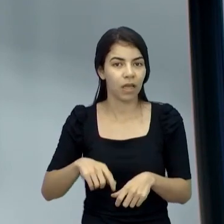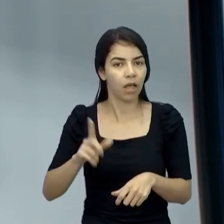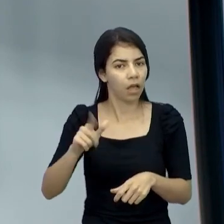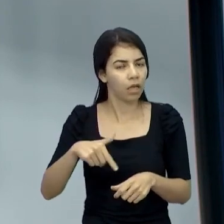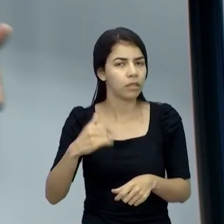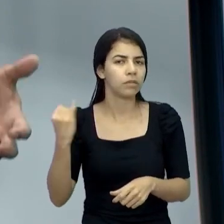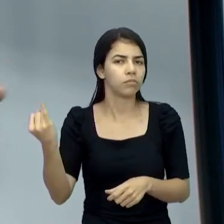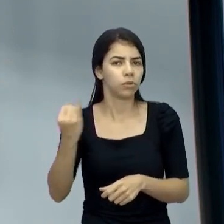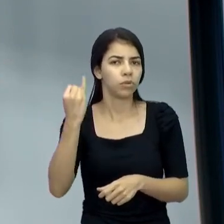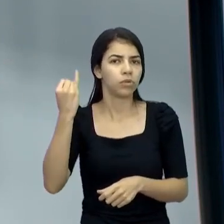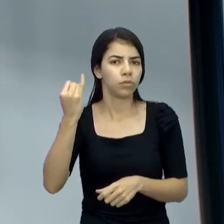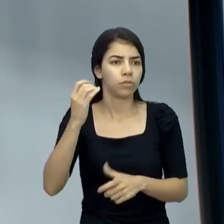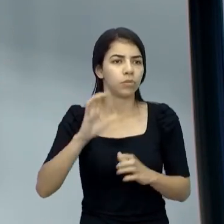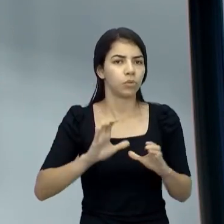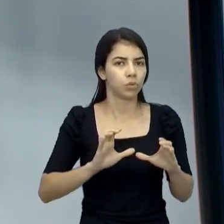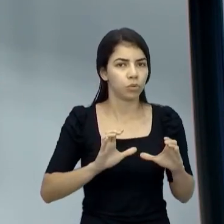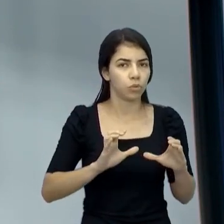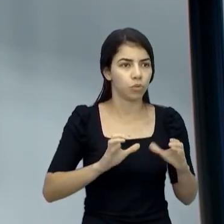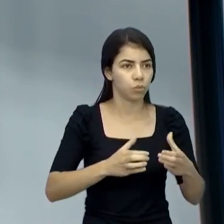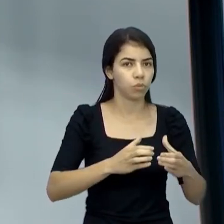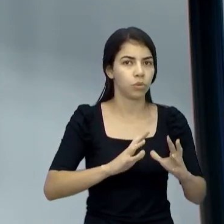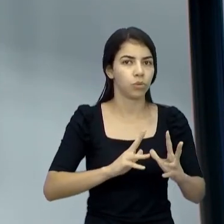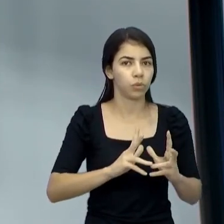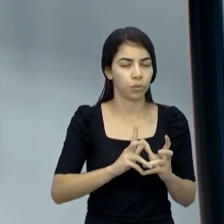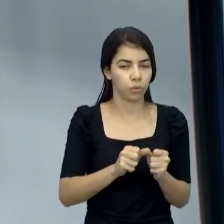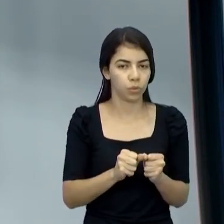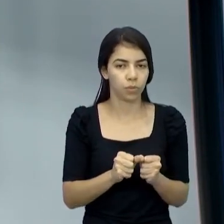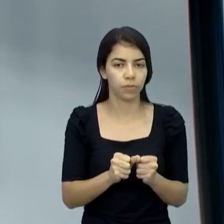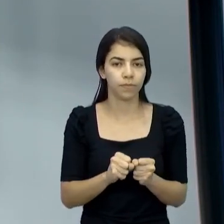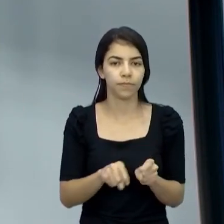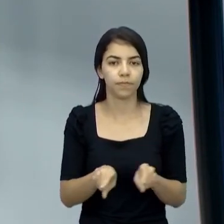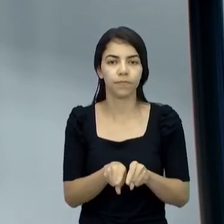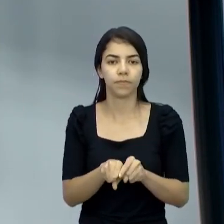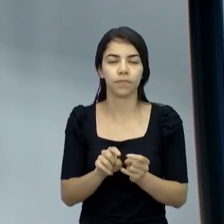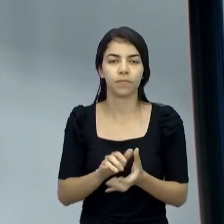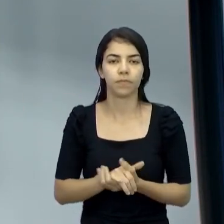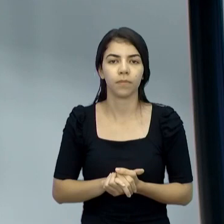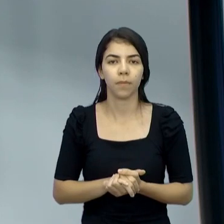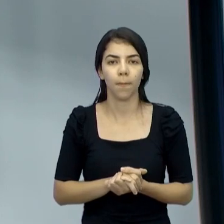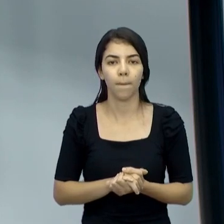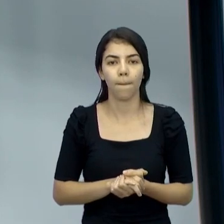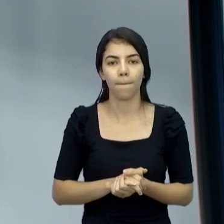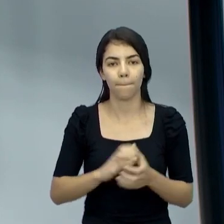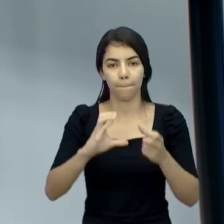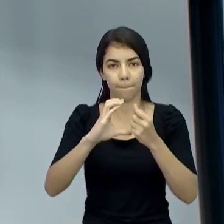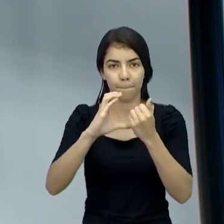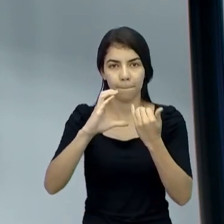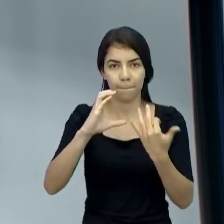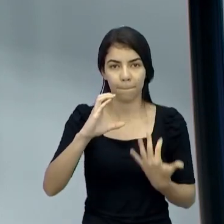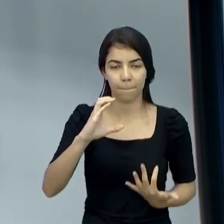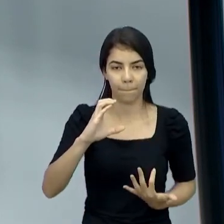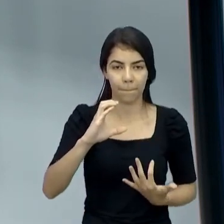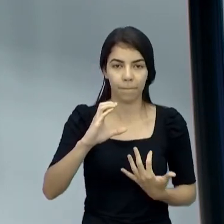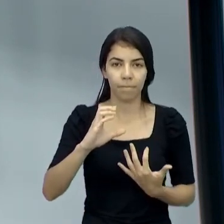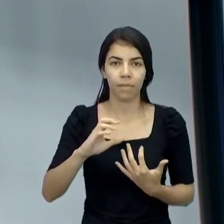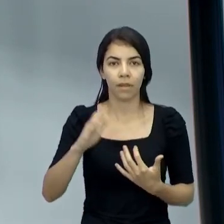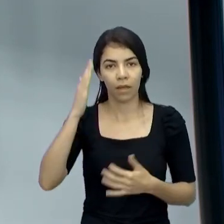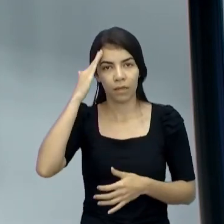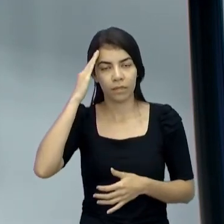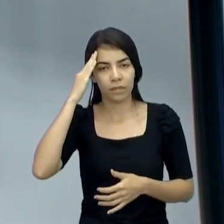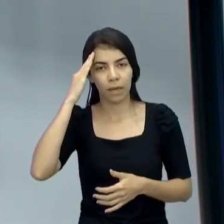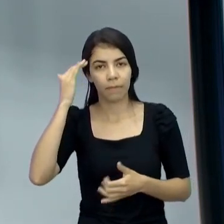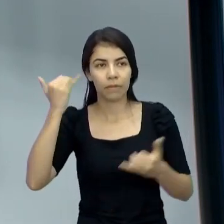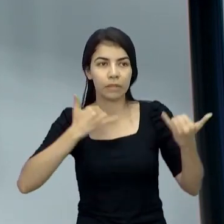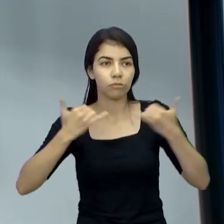para todo o grupo, para toda a sociedade. Então ela tem que ter essa característica. Sabe aquela notícia que leva nada a